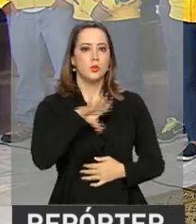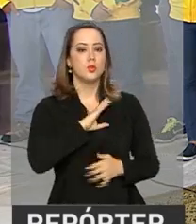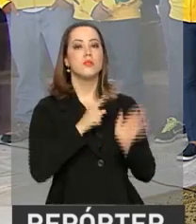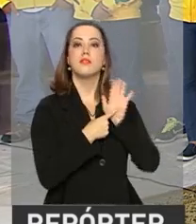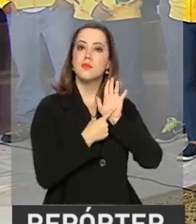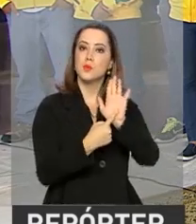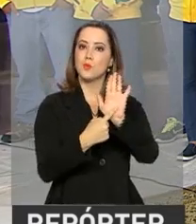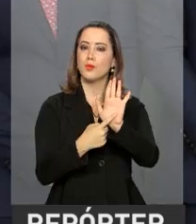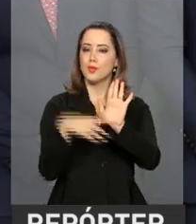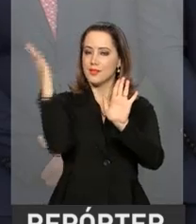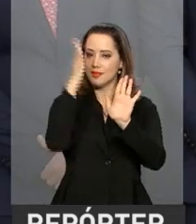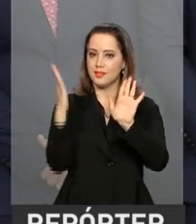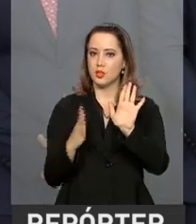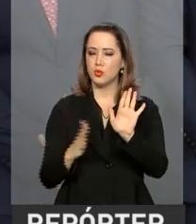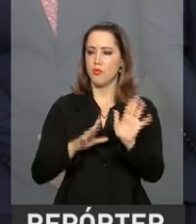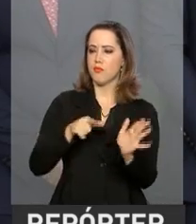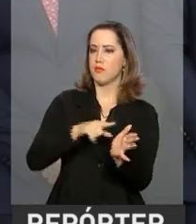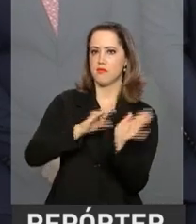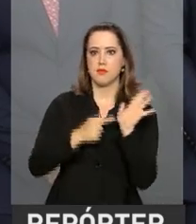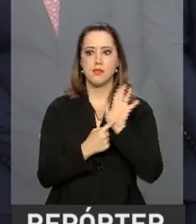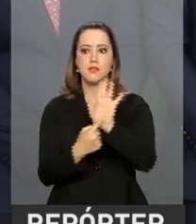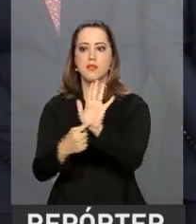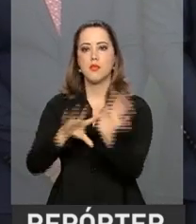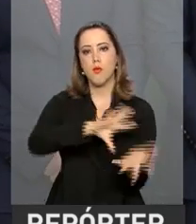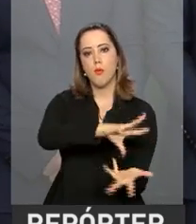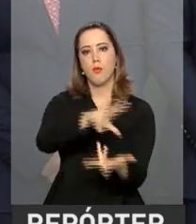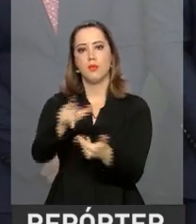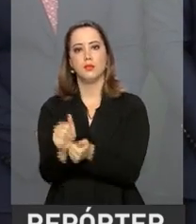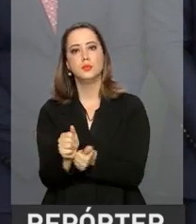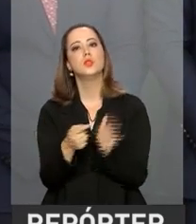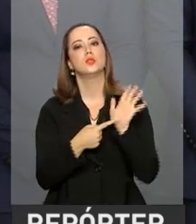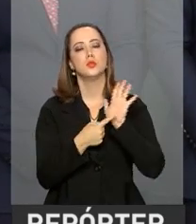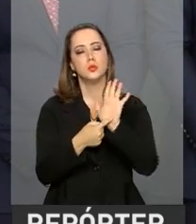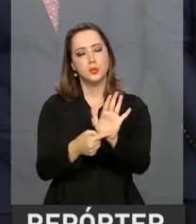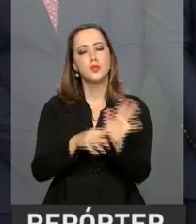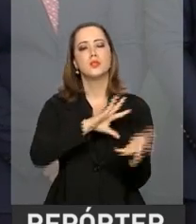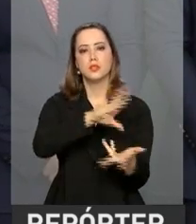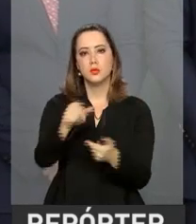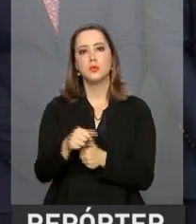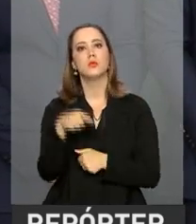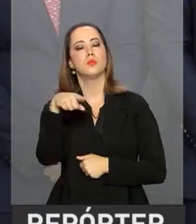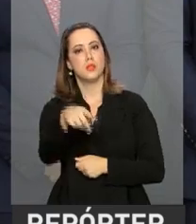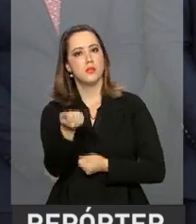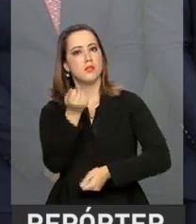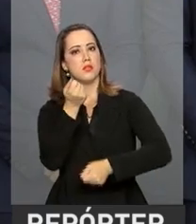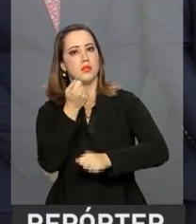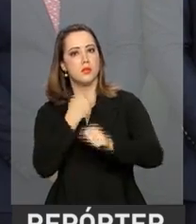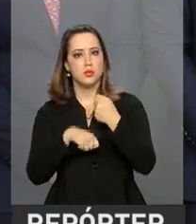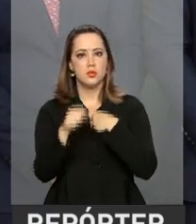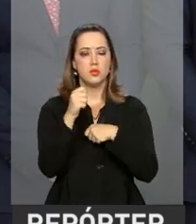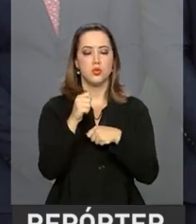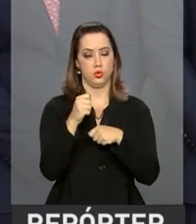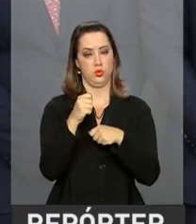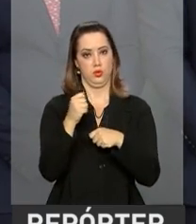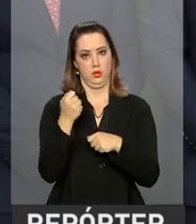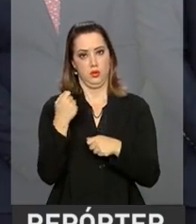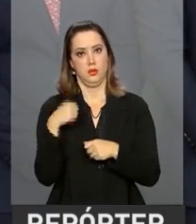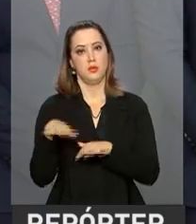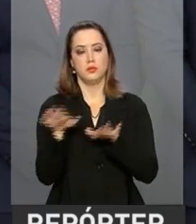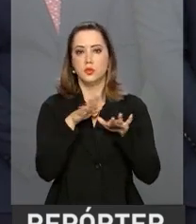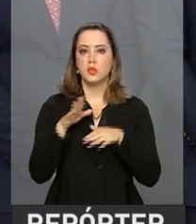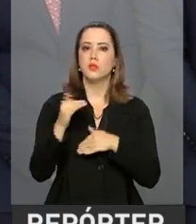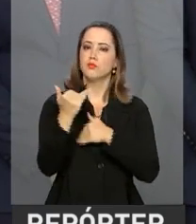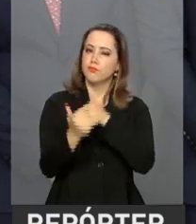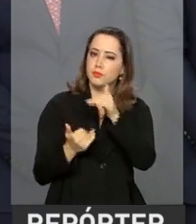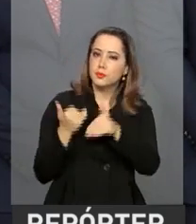revelando o Brasil ao mundo e revelando um Brasil onde é estável onde as coisas estão caminhando